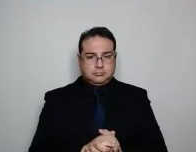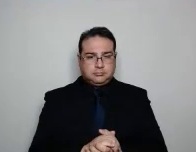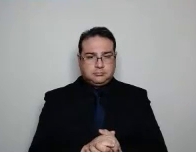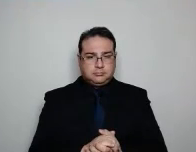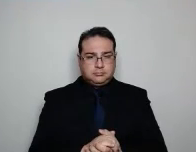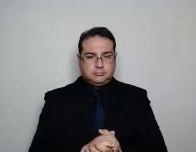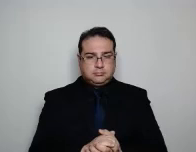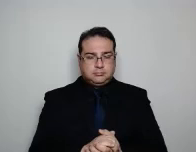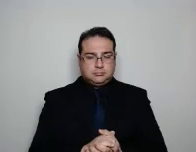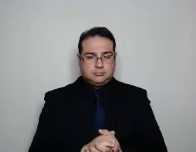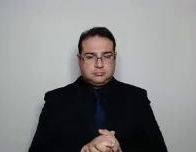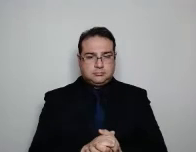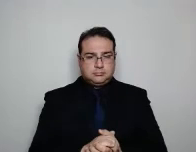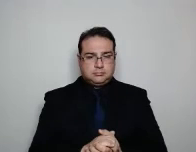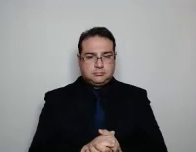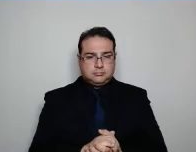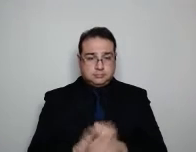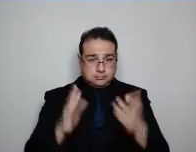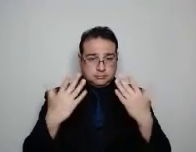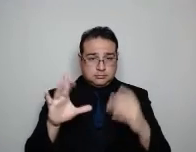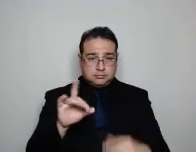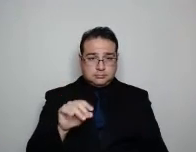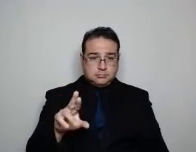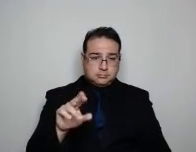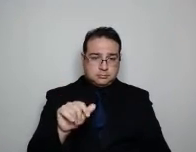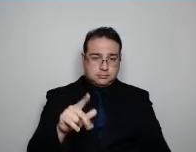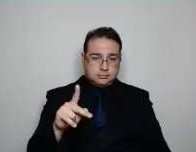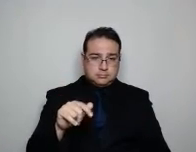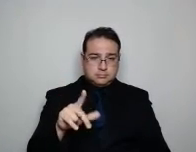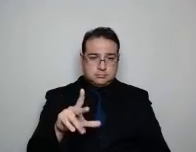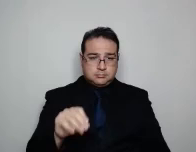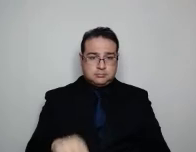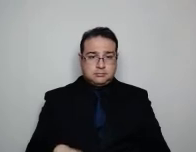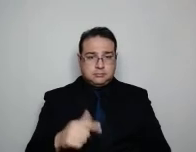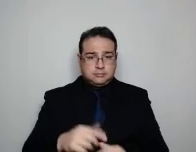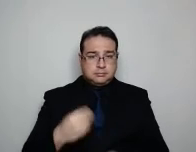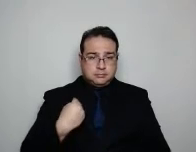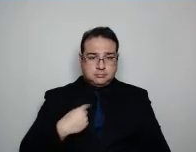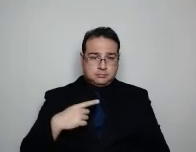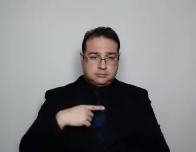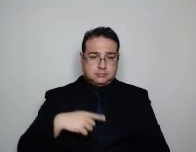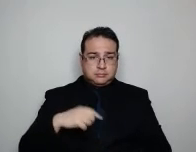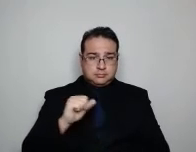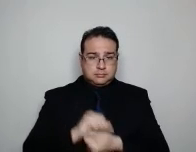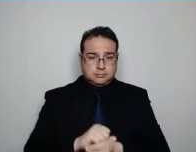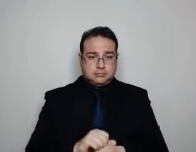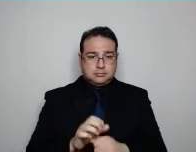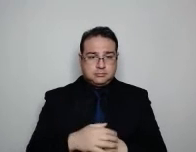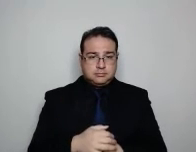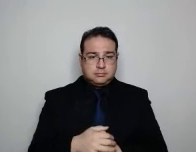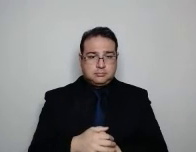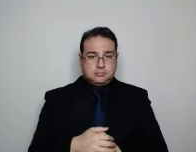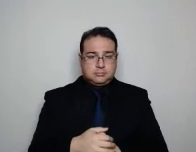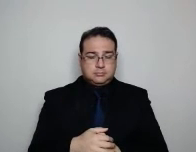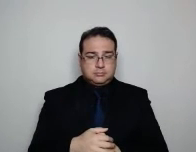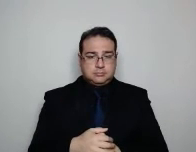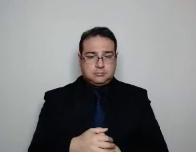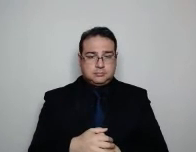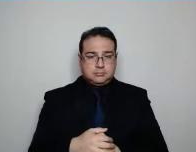parabenizar o doutor Braz Paulo pela sua presença atuante aqui, sempre